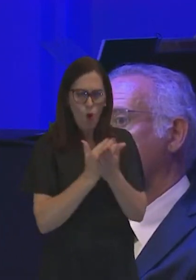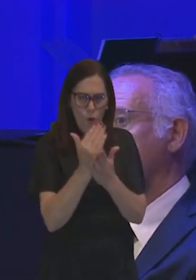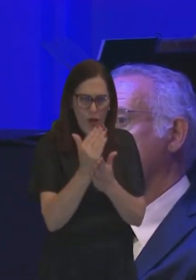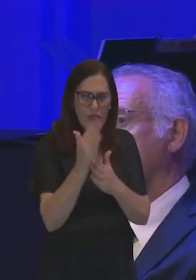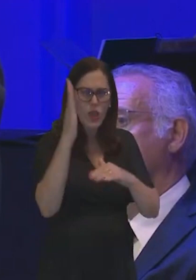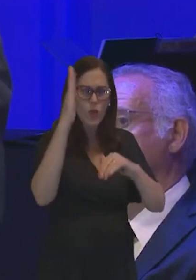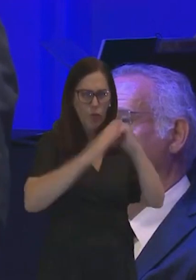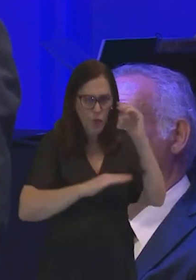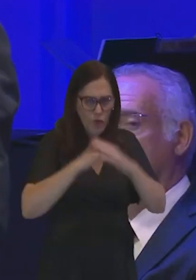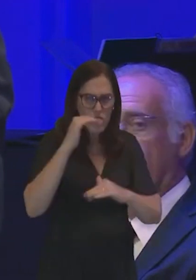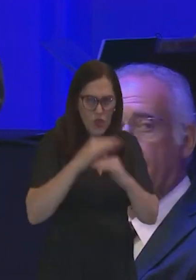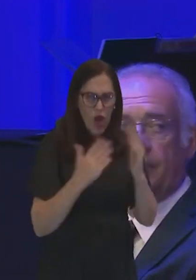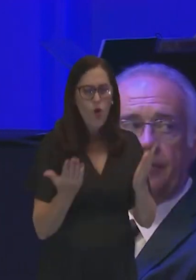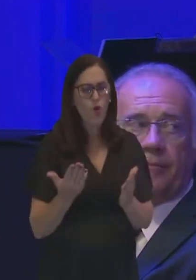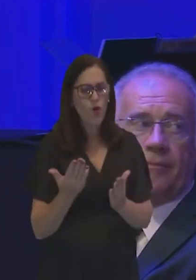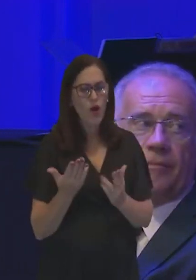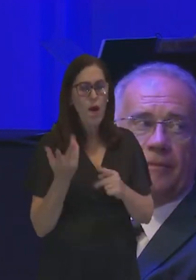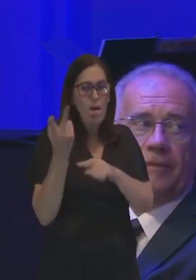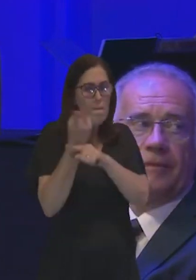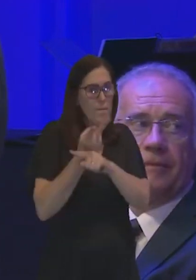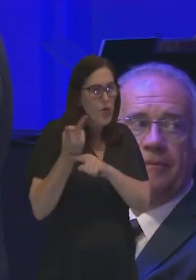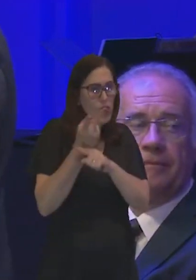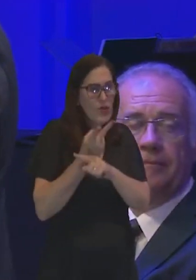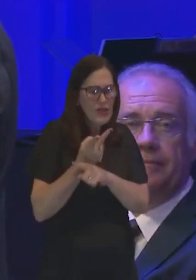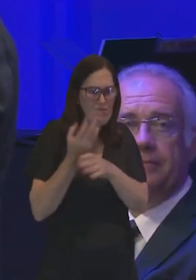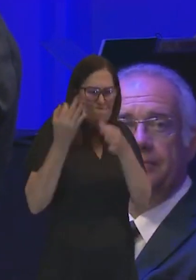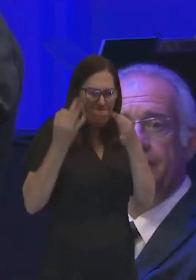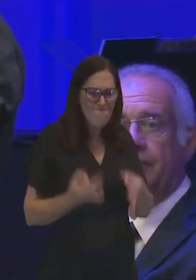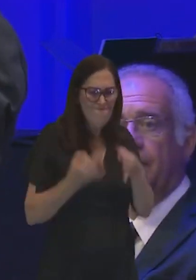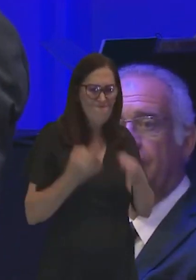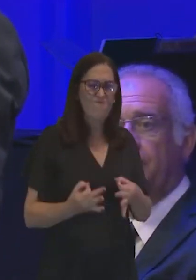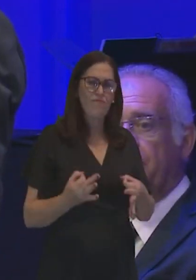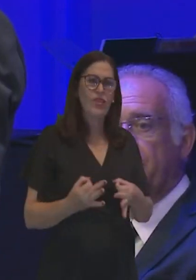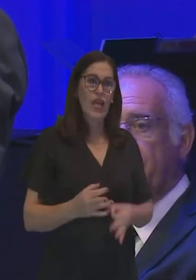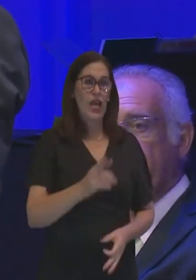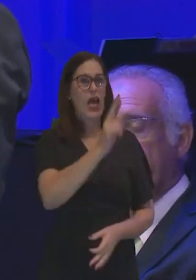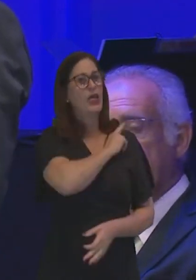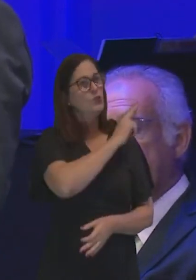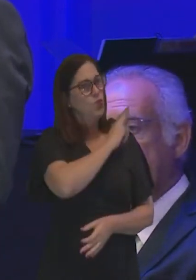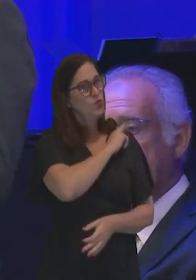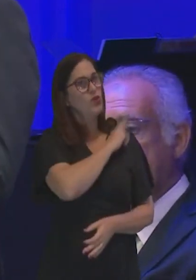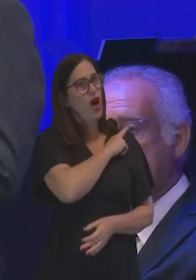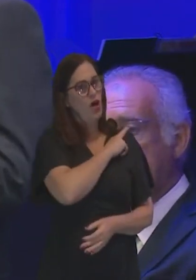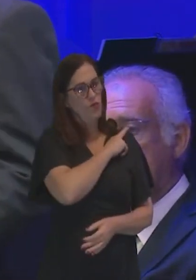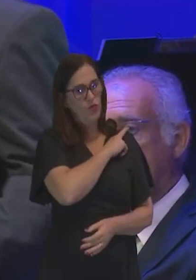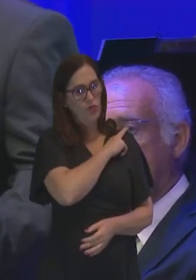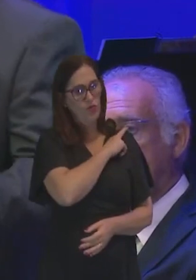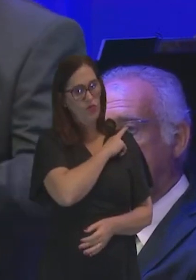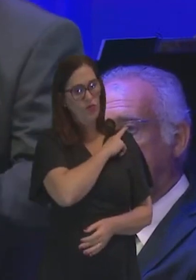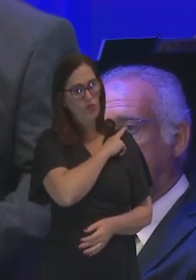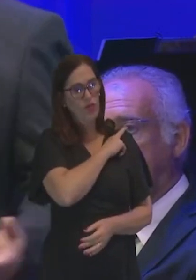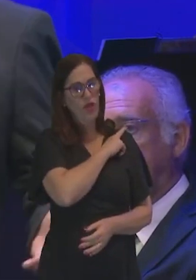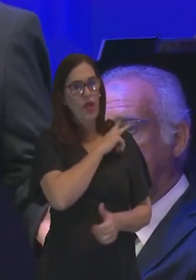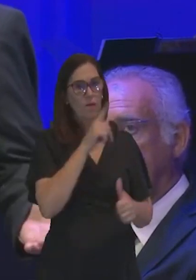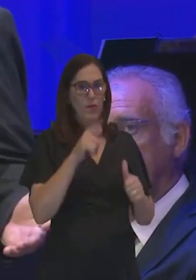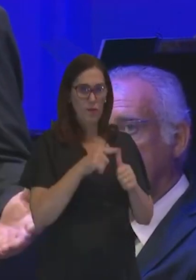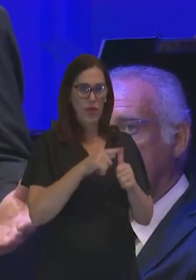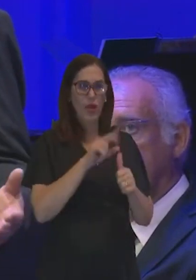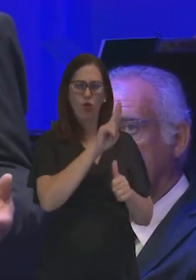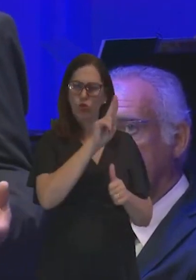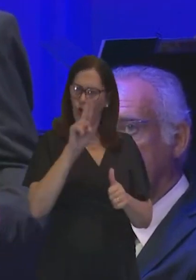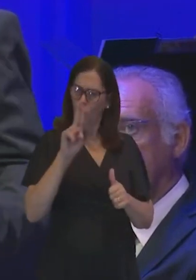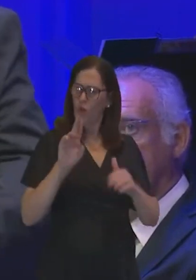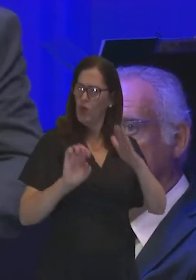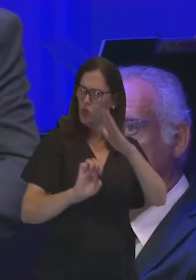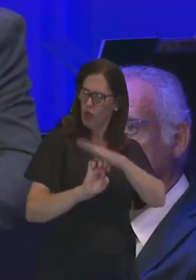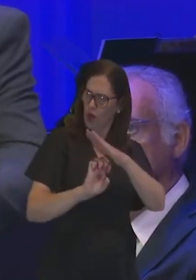vida profissional, procurem ser eficientes e responsáveis. Primeiro, faça o seu nome ali na